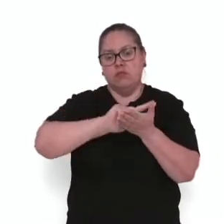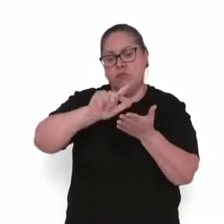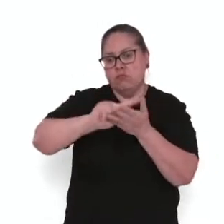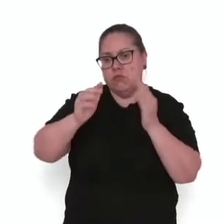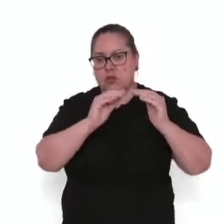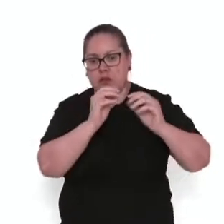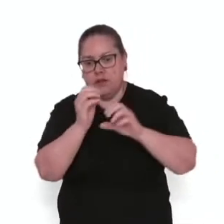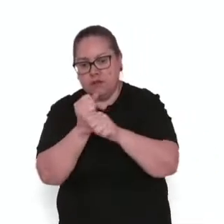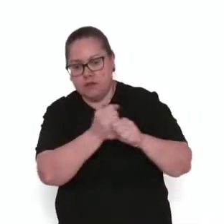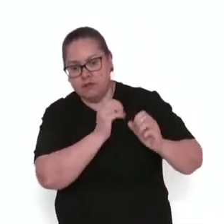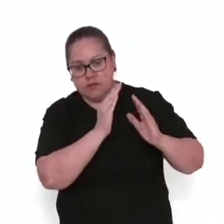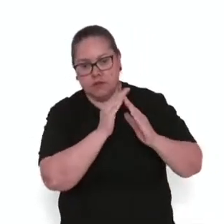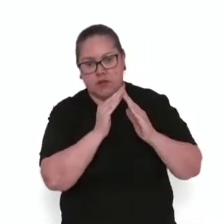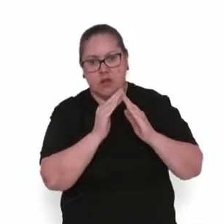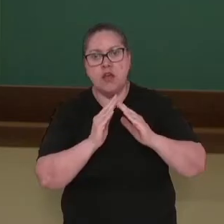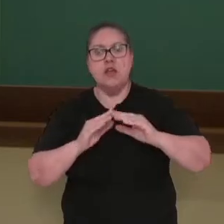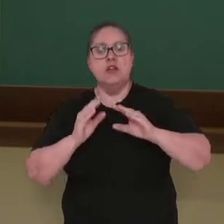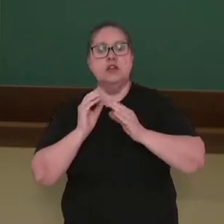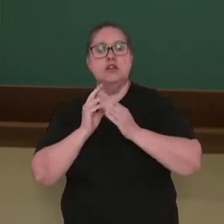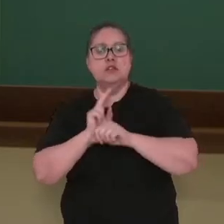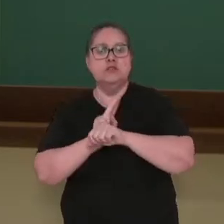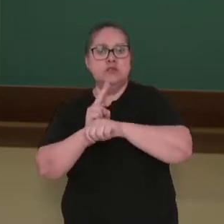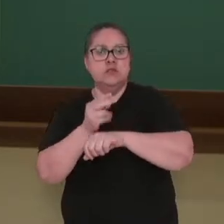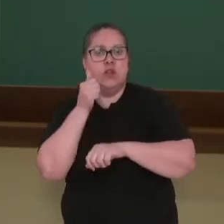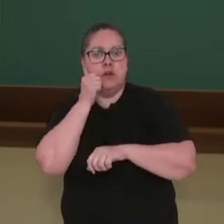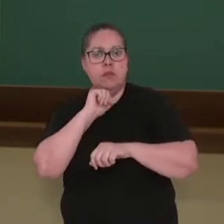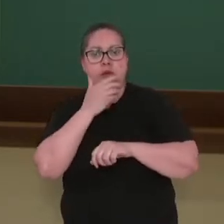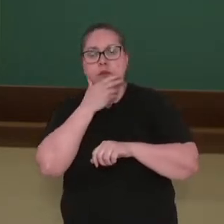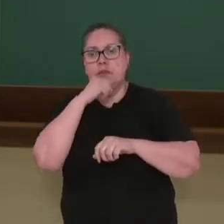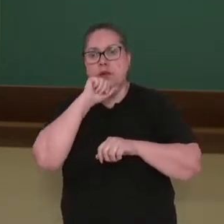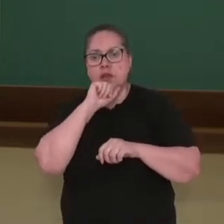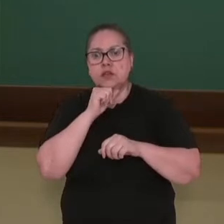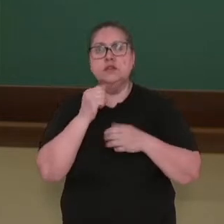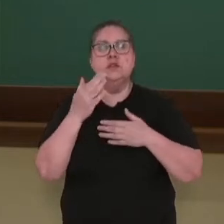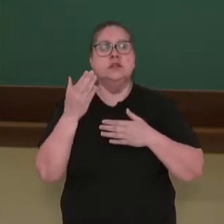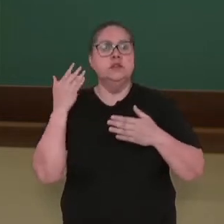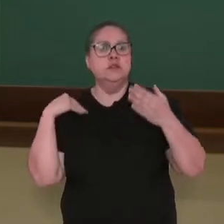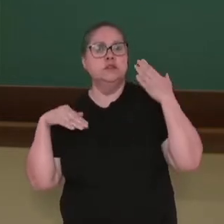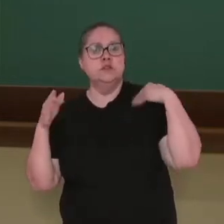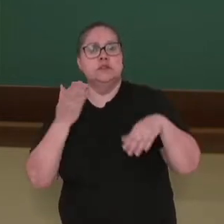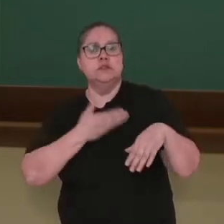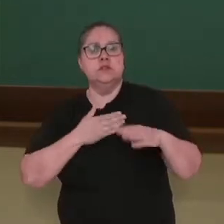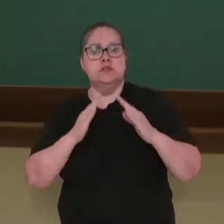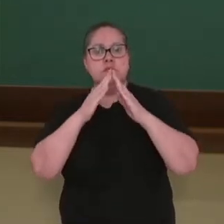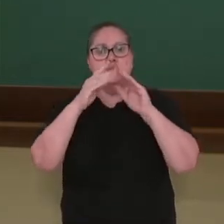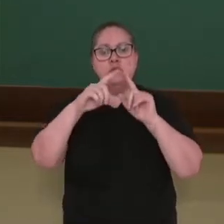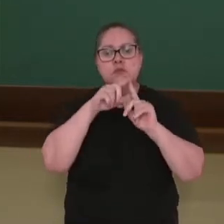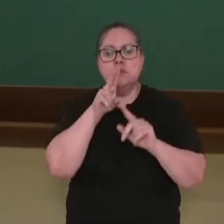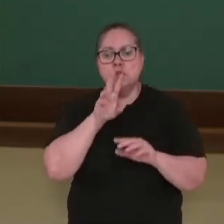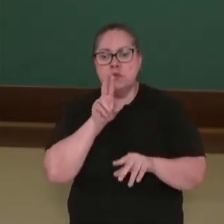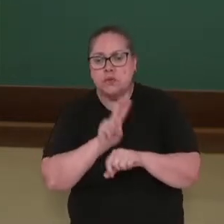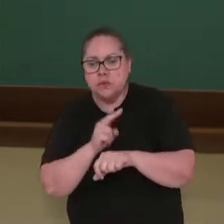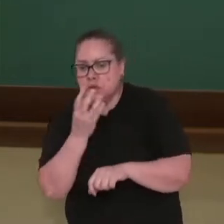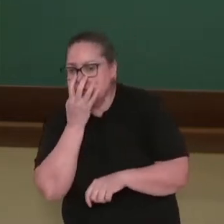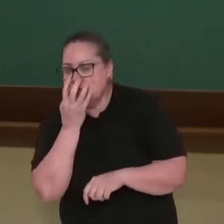casa, ajudar os pais, sair com os amigos, e o que mais poderia ter? Igreja, cuidar do